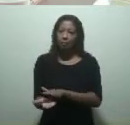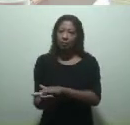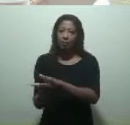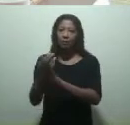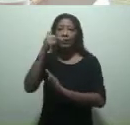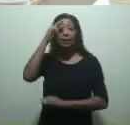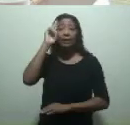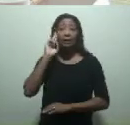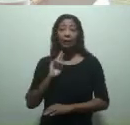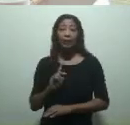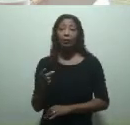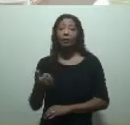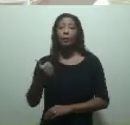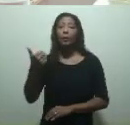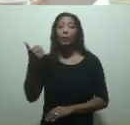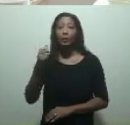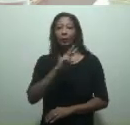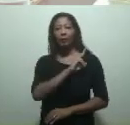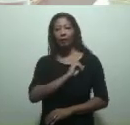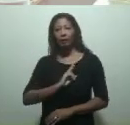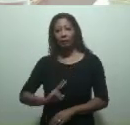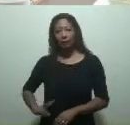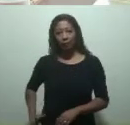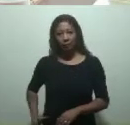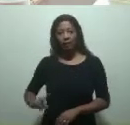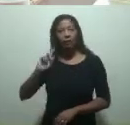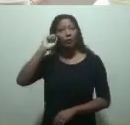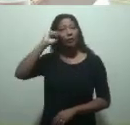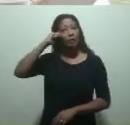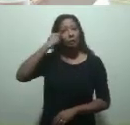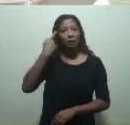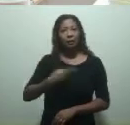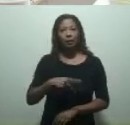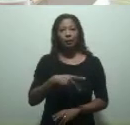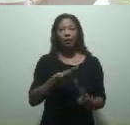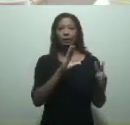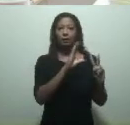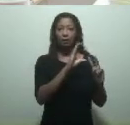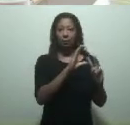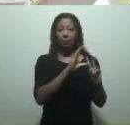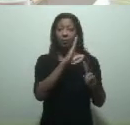primeira vereadora negra da Câmara e, principalmente, pelo seu